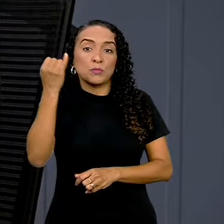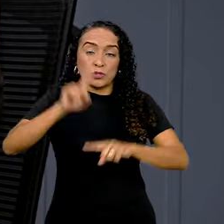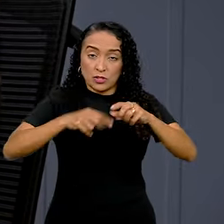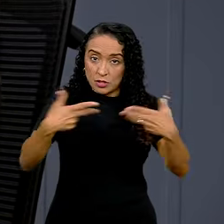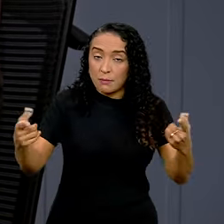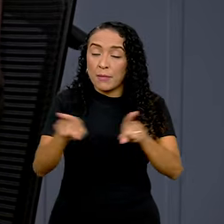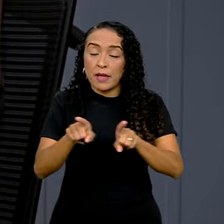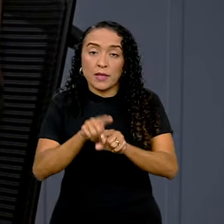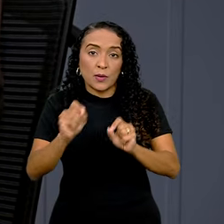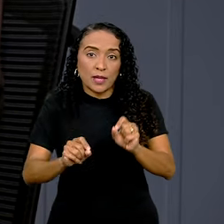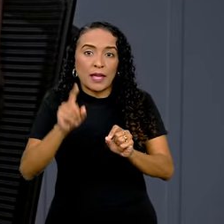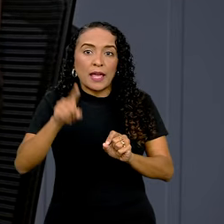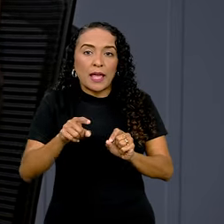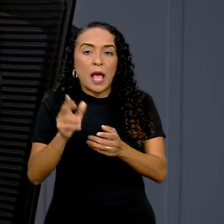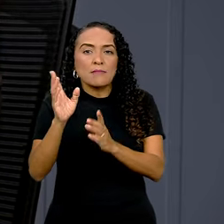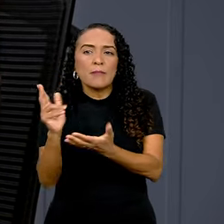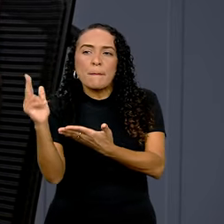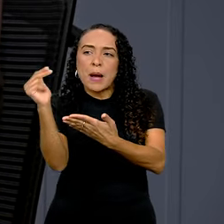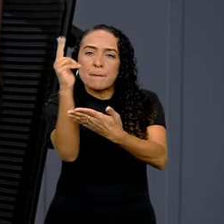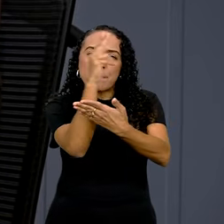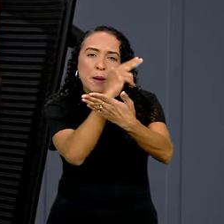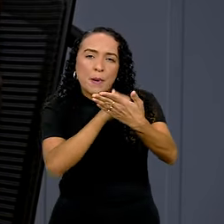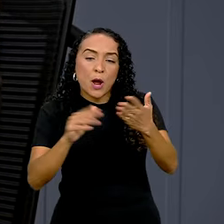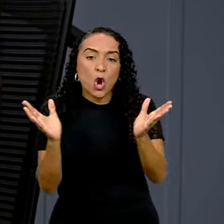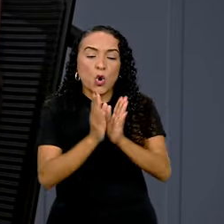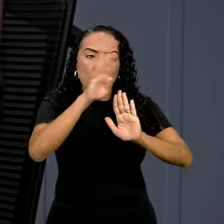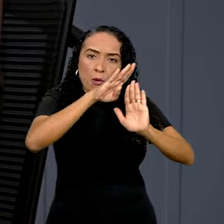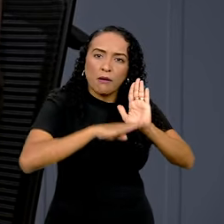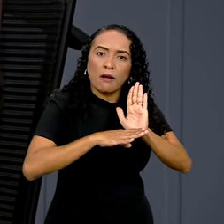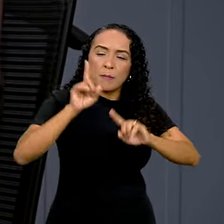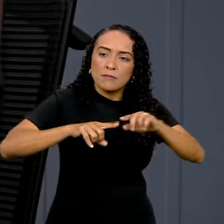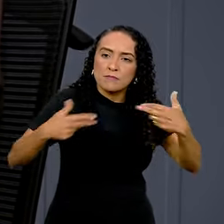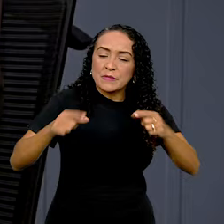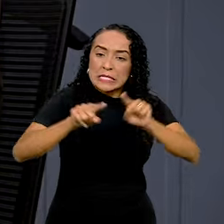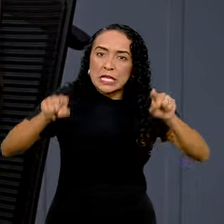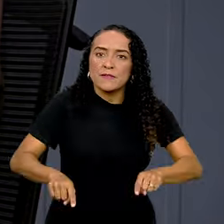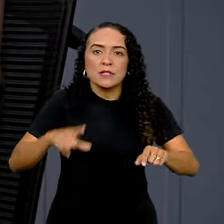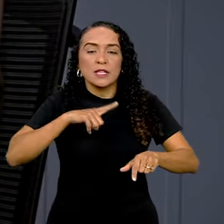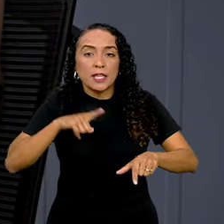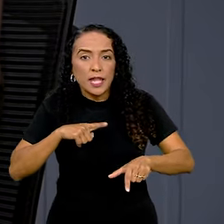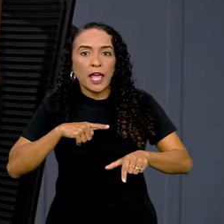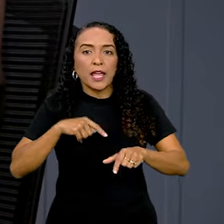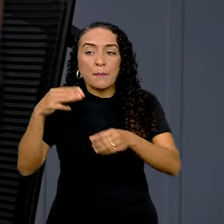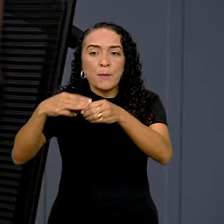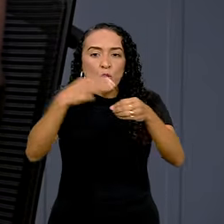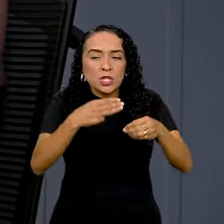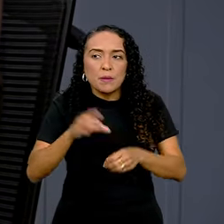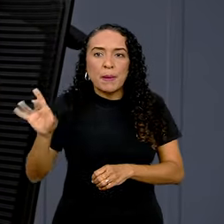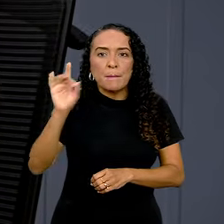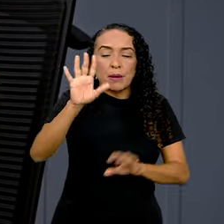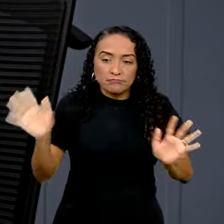importante instrumento é o Map ento do conjunto dos programas equipamentos serviços que existem nos